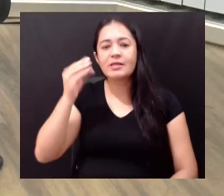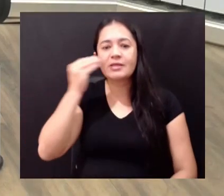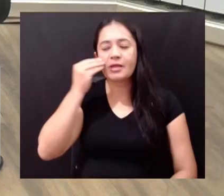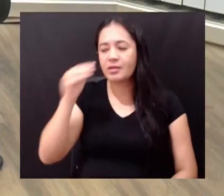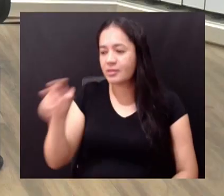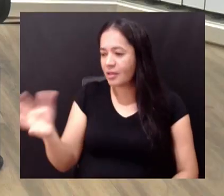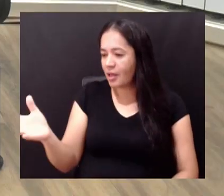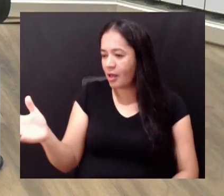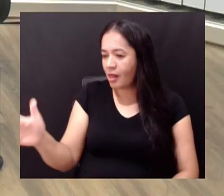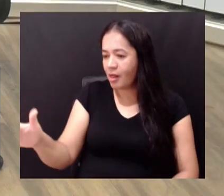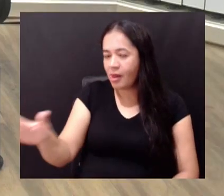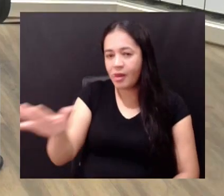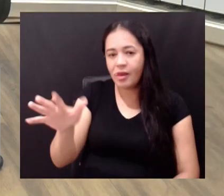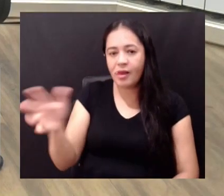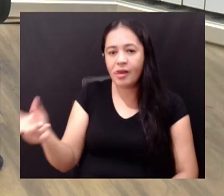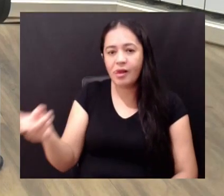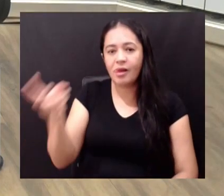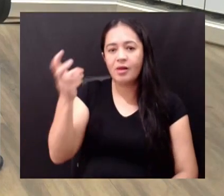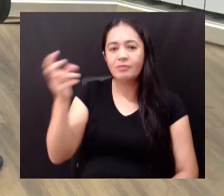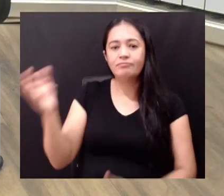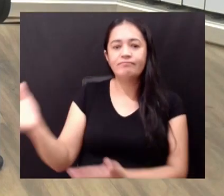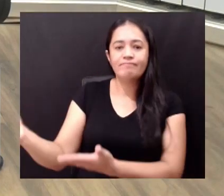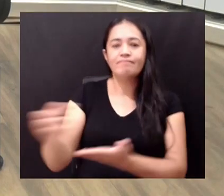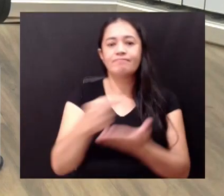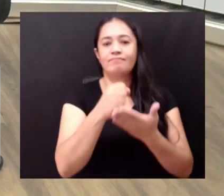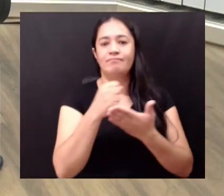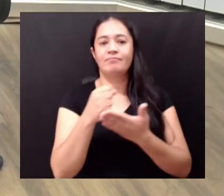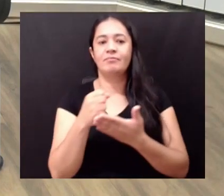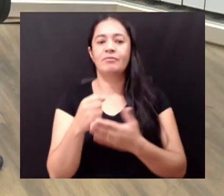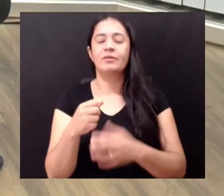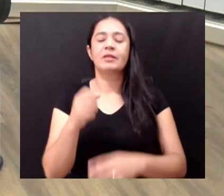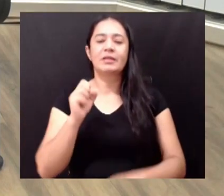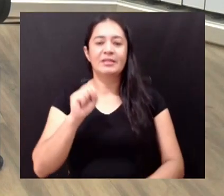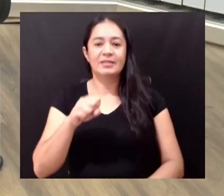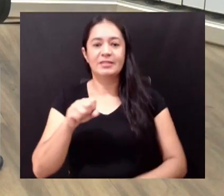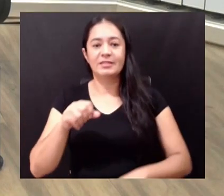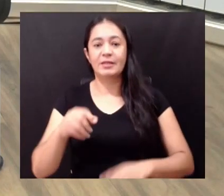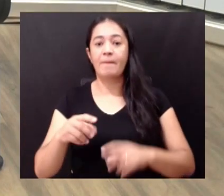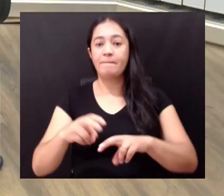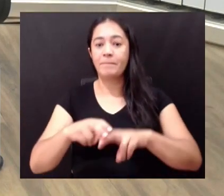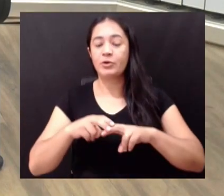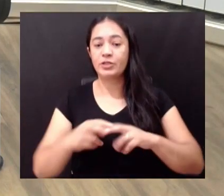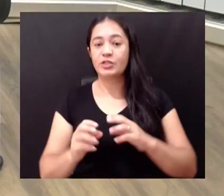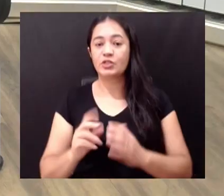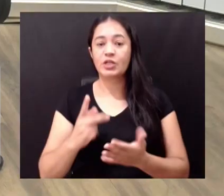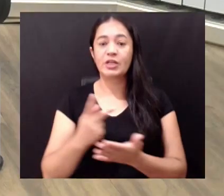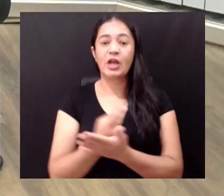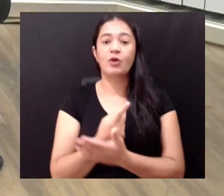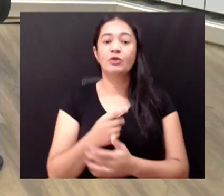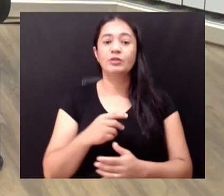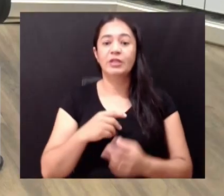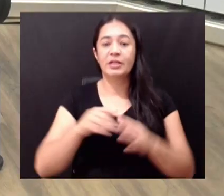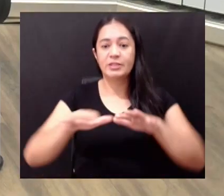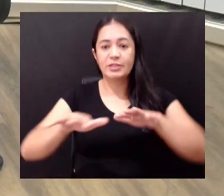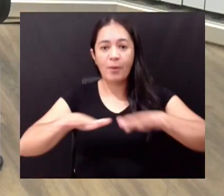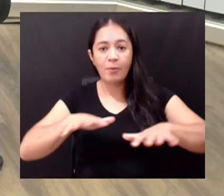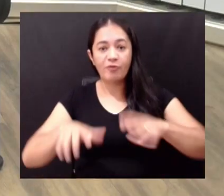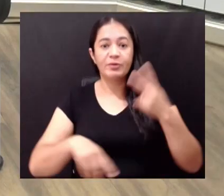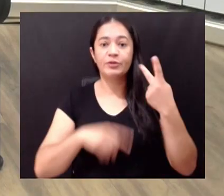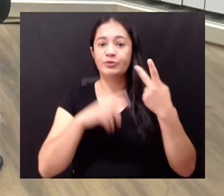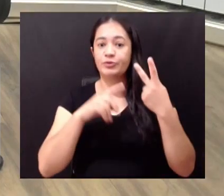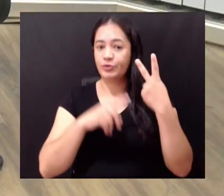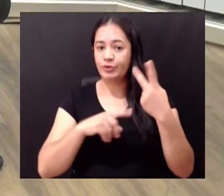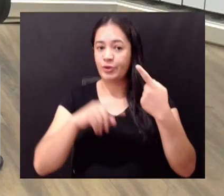É exatamente isso. E isso tem levado a dois movimentos dentro das empresas, né? Um primeiro movimento que é o aumento da contratação de profissionais